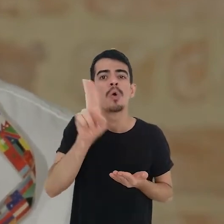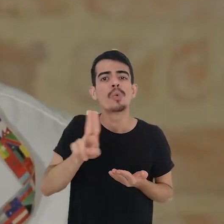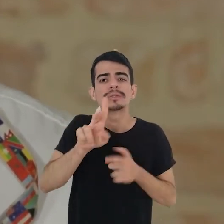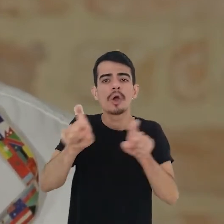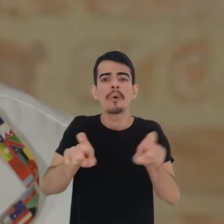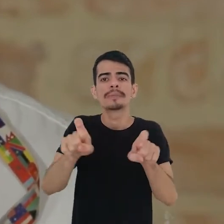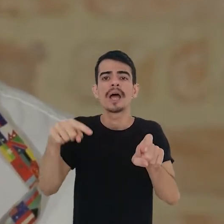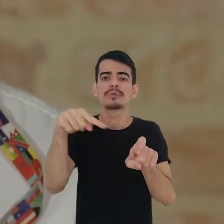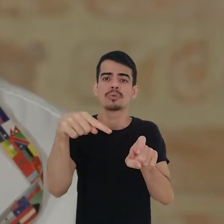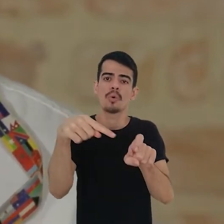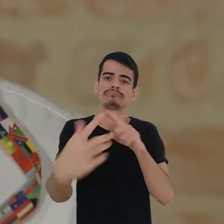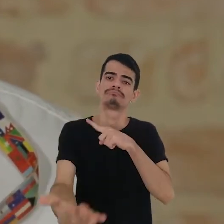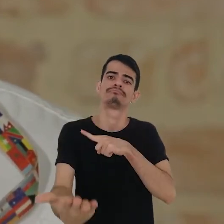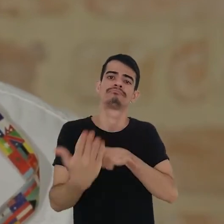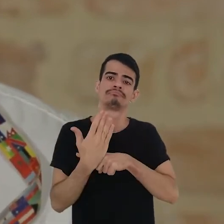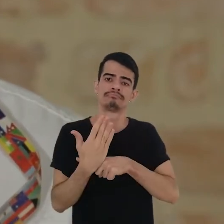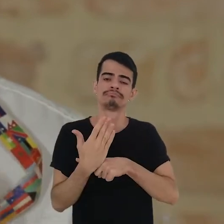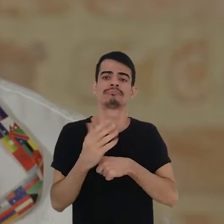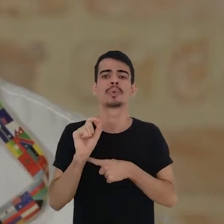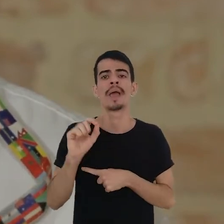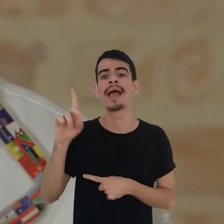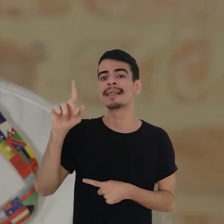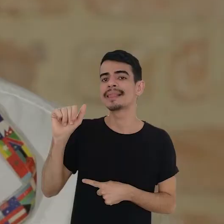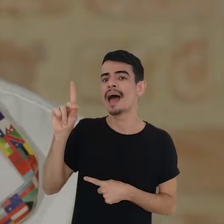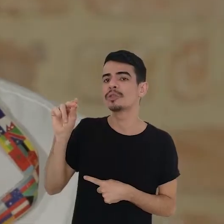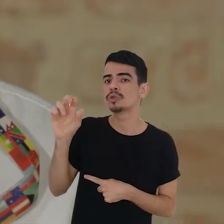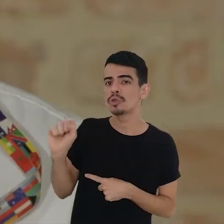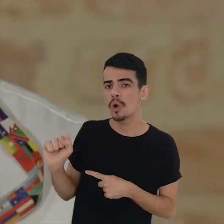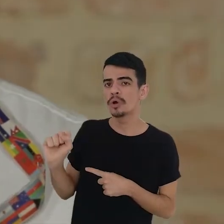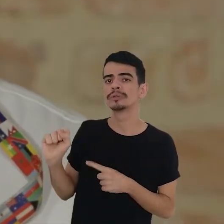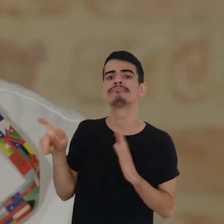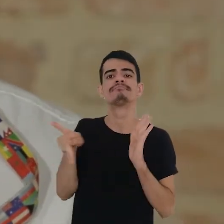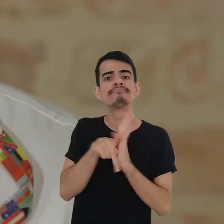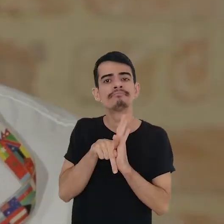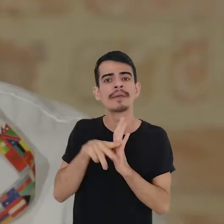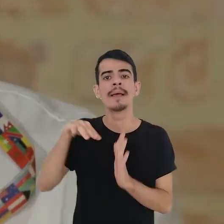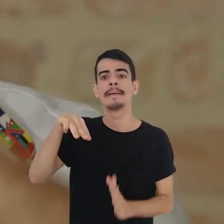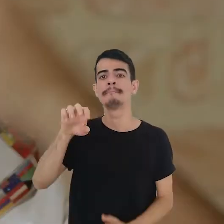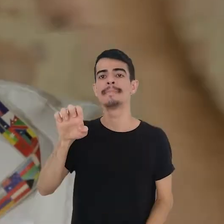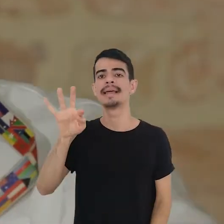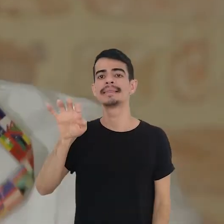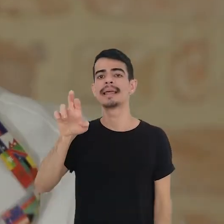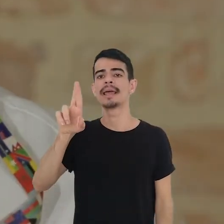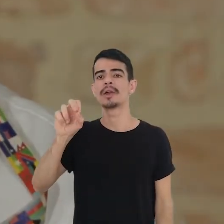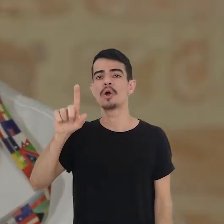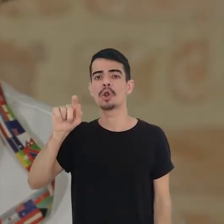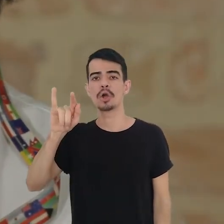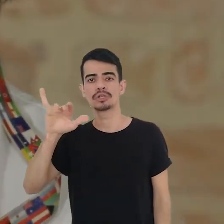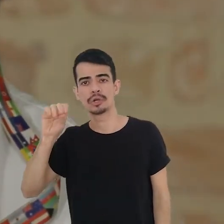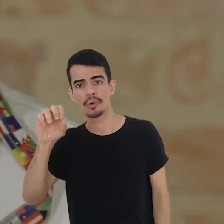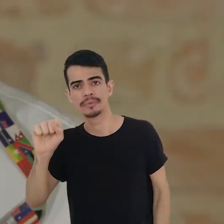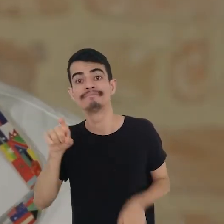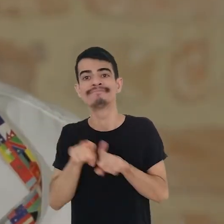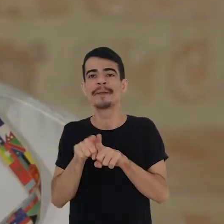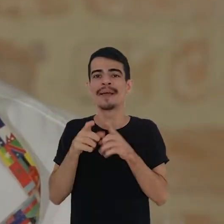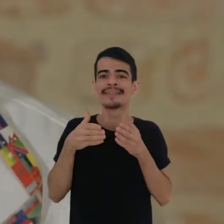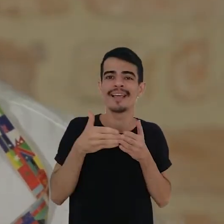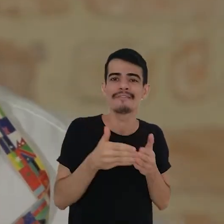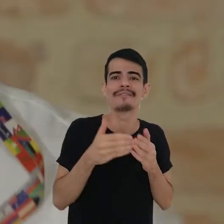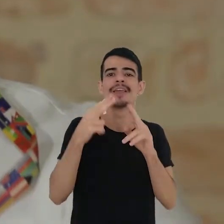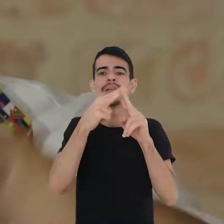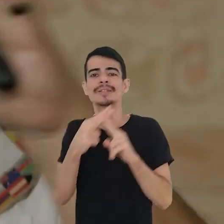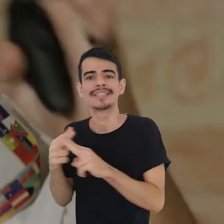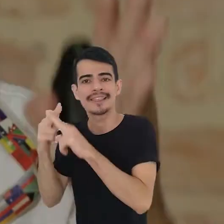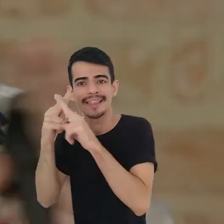modelos computacionais, que consideram dados meteorológicos, dados de navios, dados de